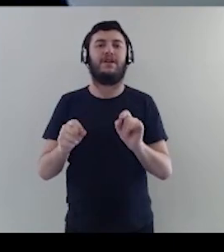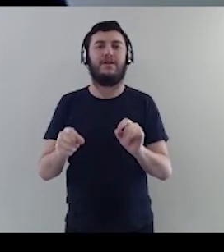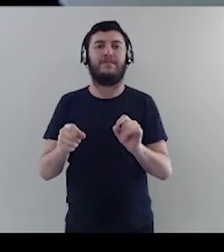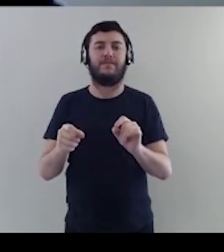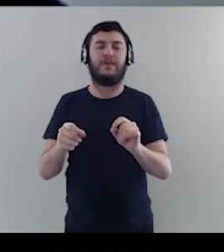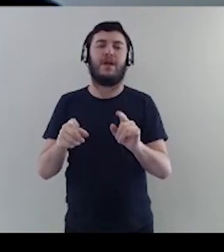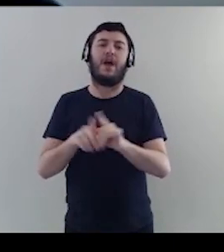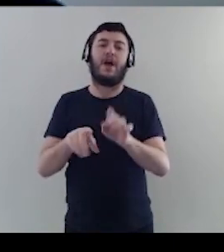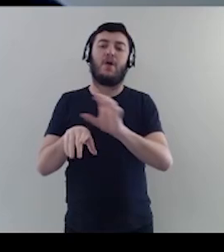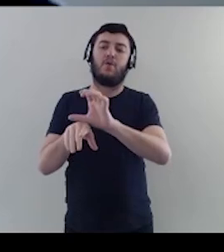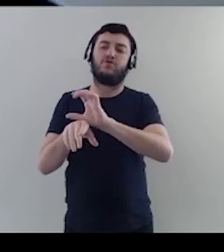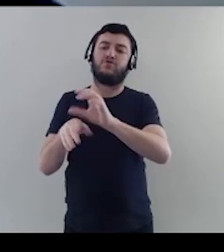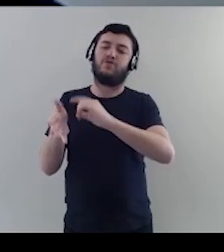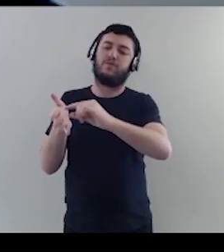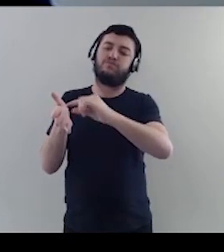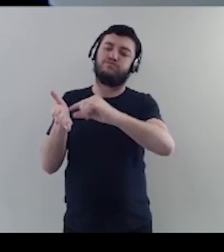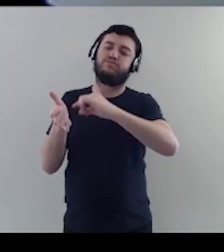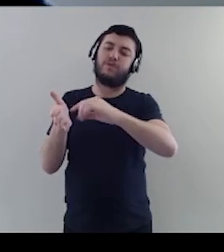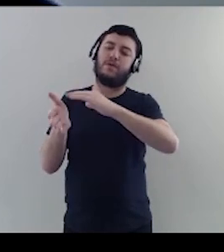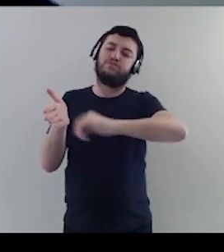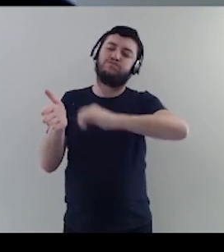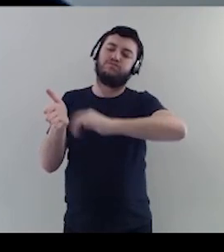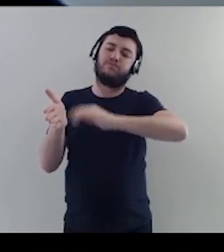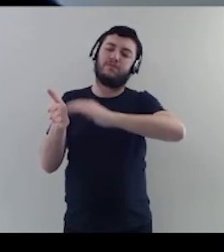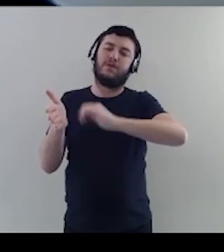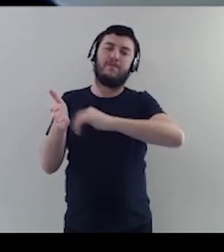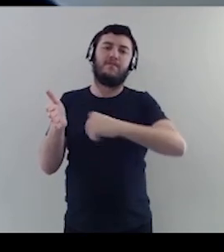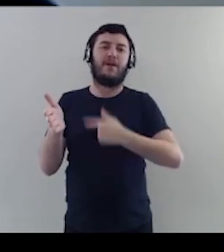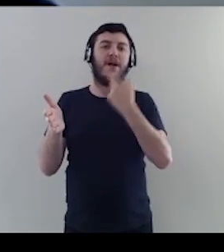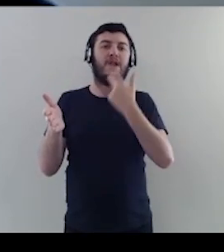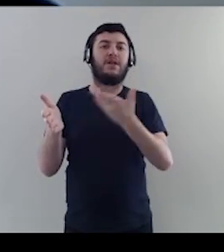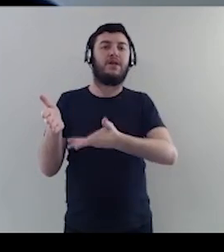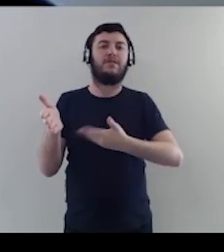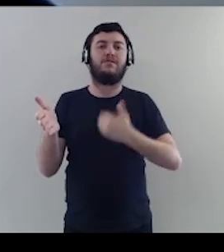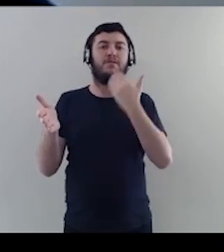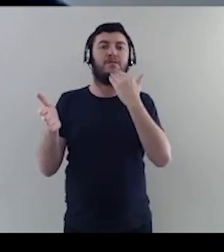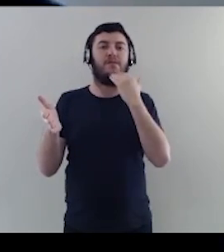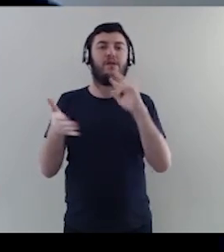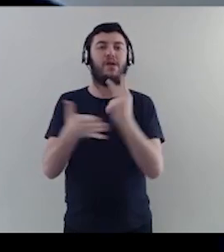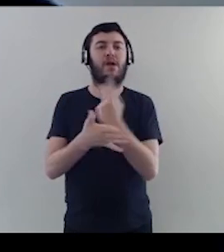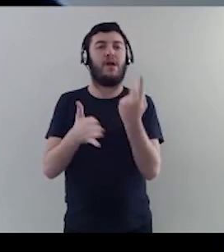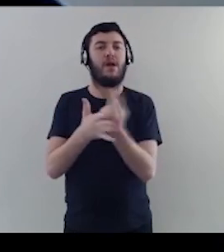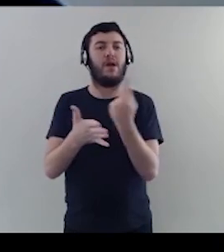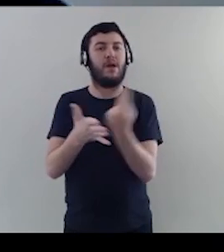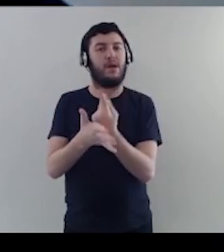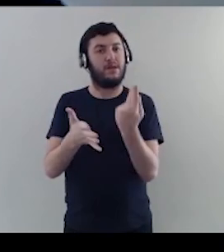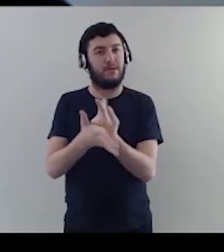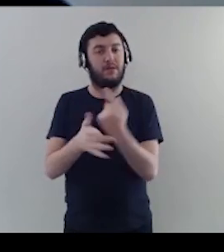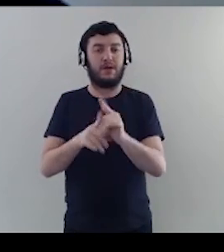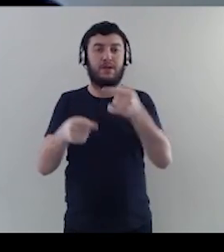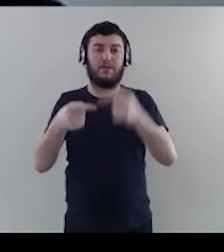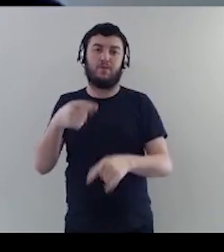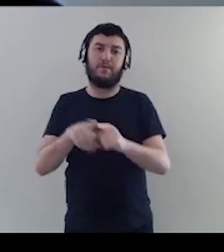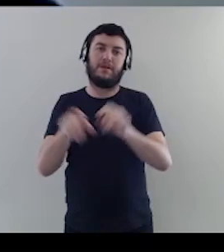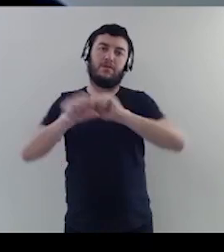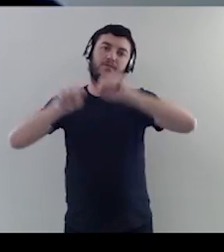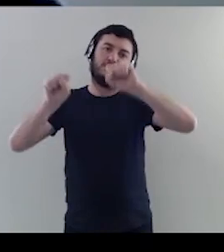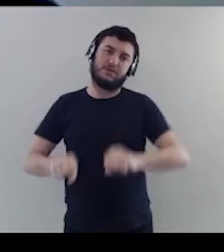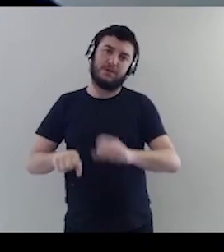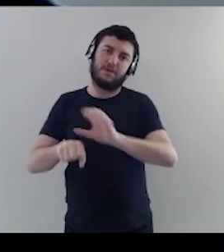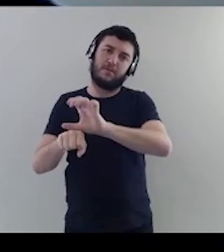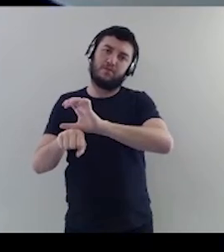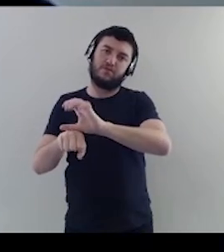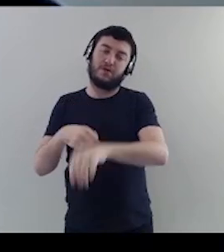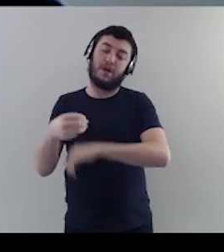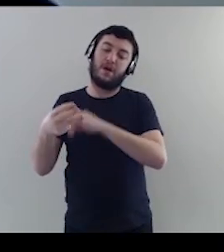assente num erro ou deixado de corresponder às exigências de congruência social ou perdido a sua consistência sistémica, o que não sucedeu, ou